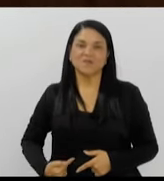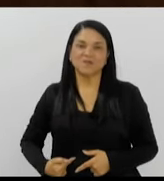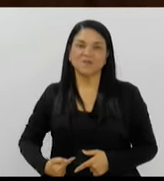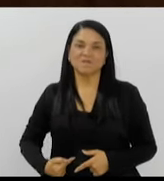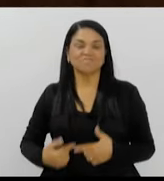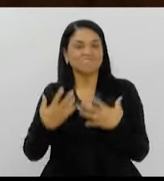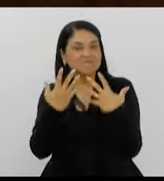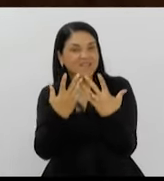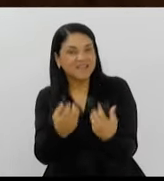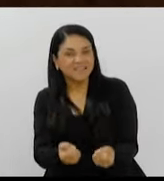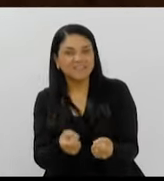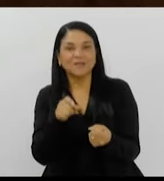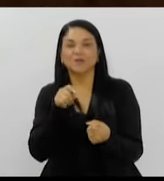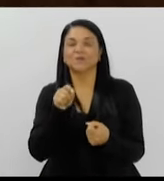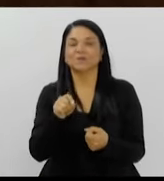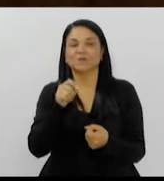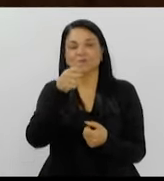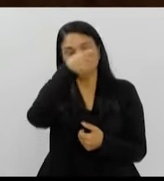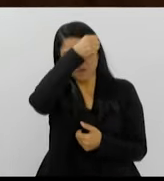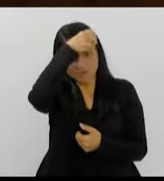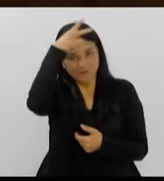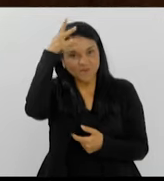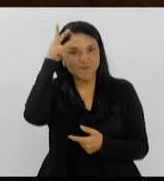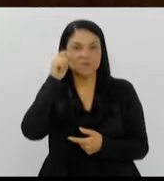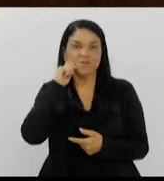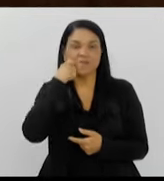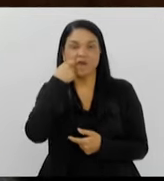Eduardo plou Senhor